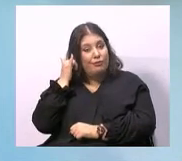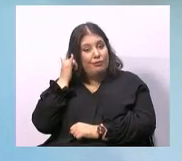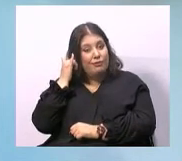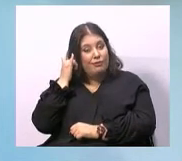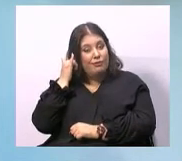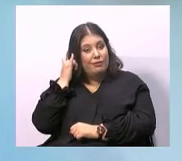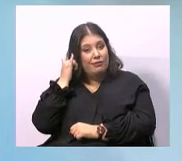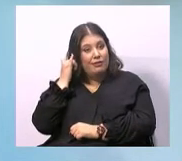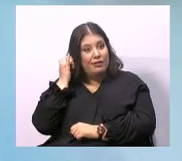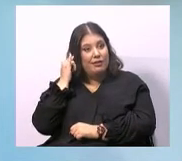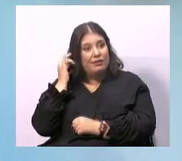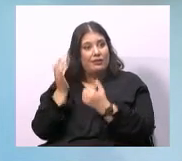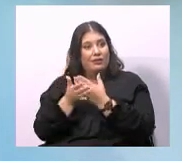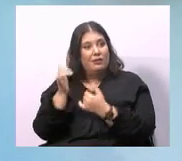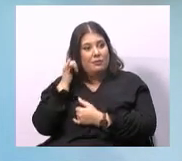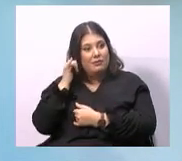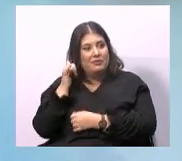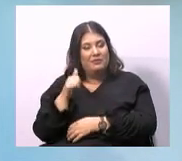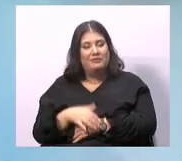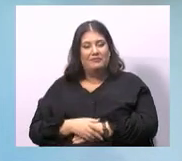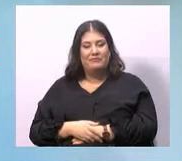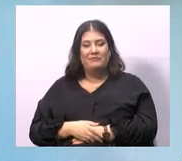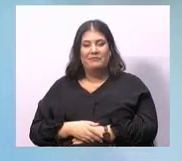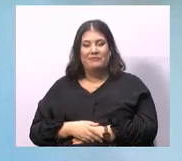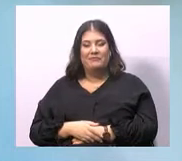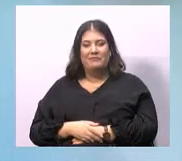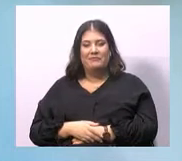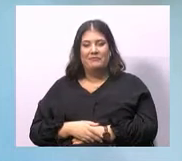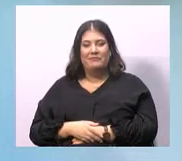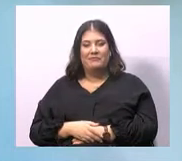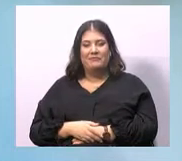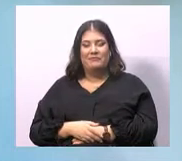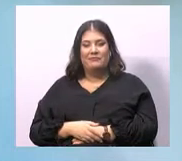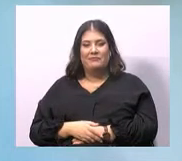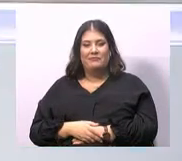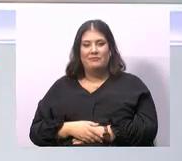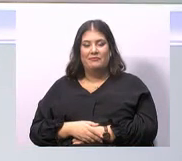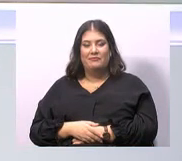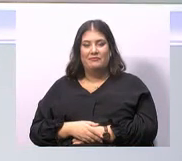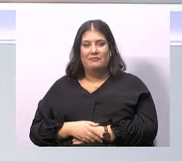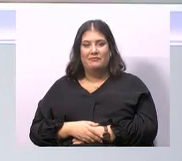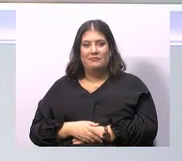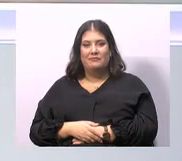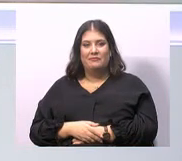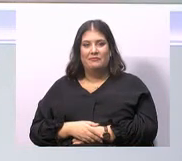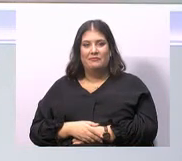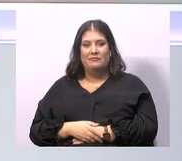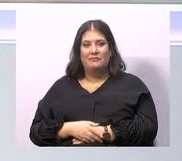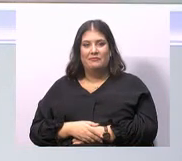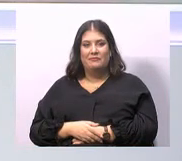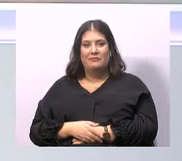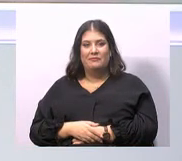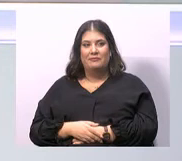telefone. É Só melhor. por telefone. Tá bem. Obrigada. Não está por telefone, senão... Muito bem, obrigada.